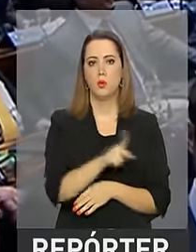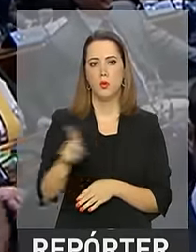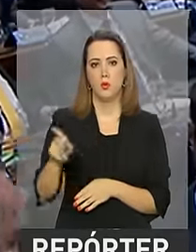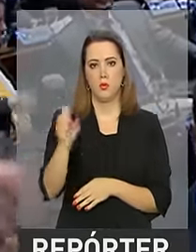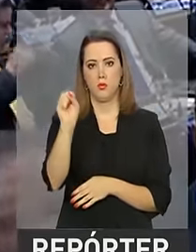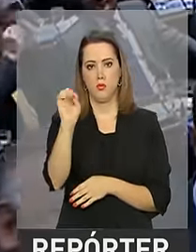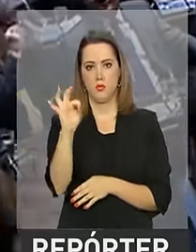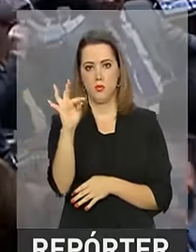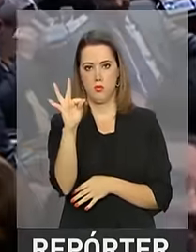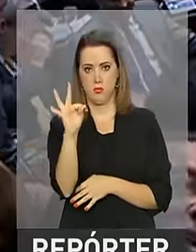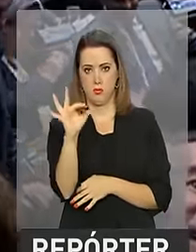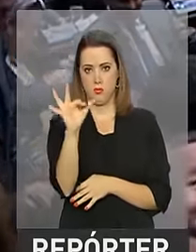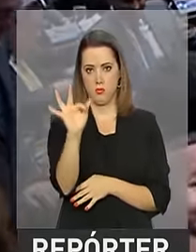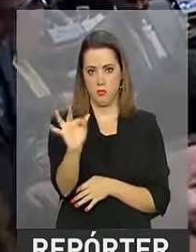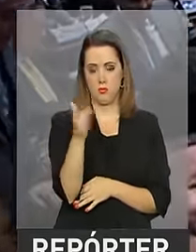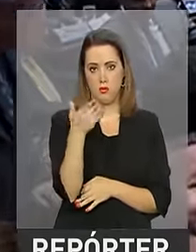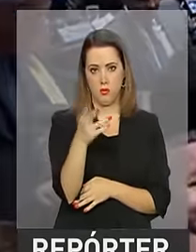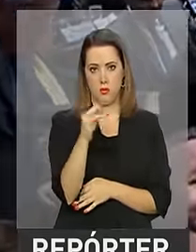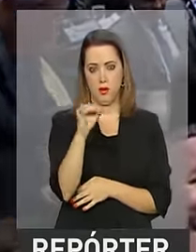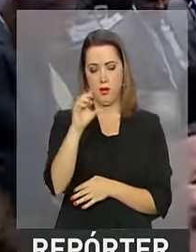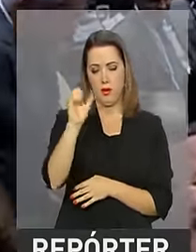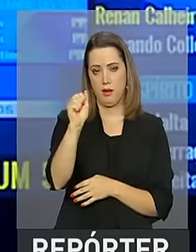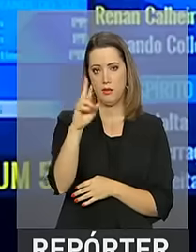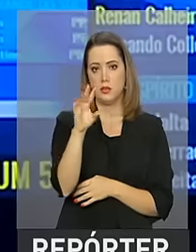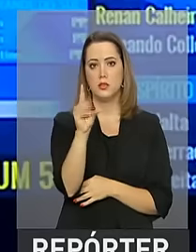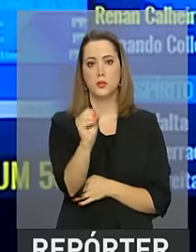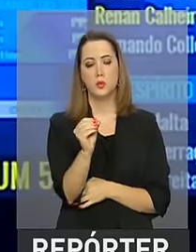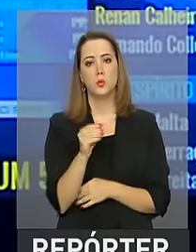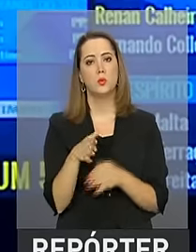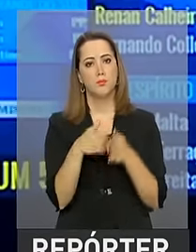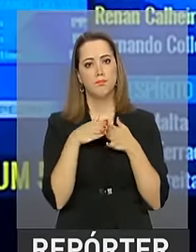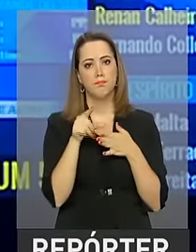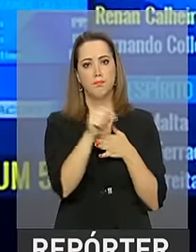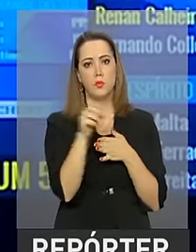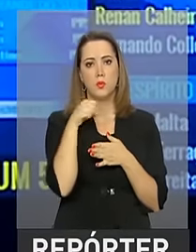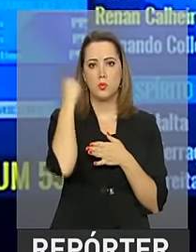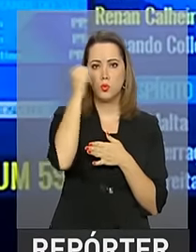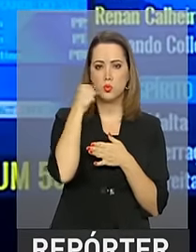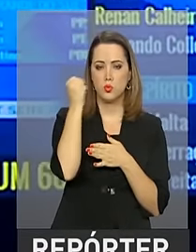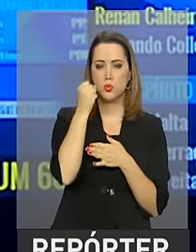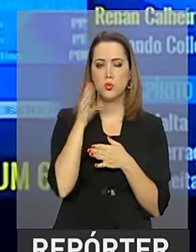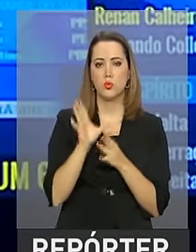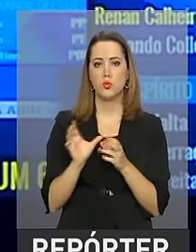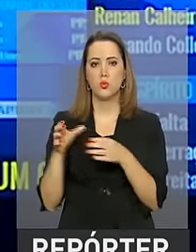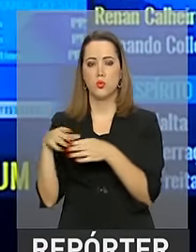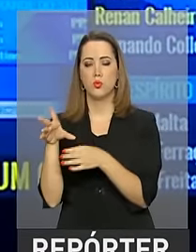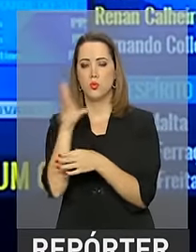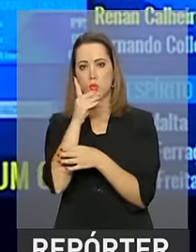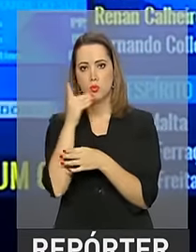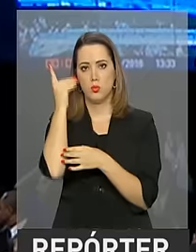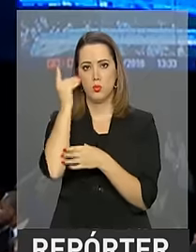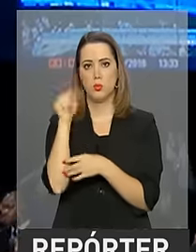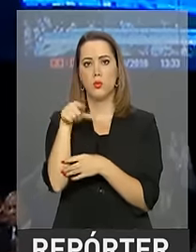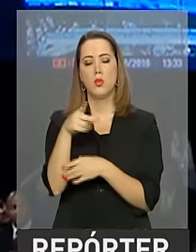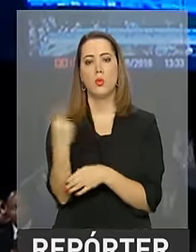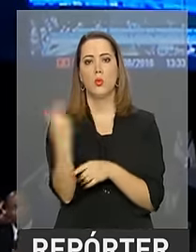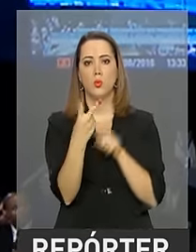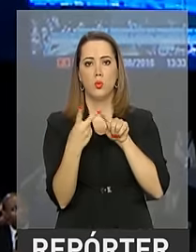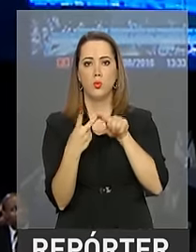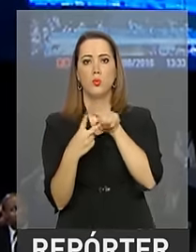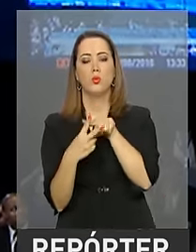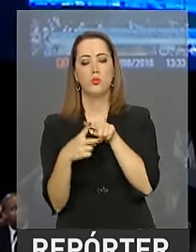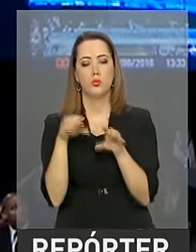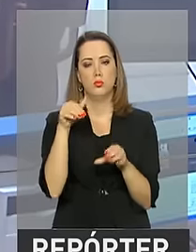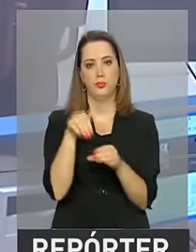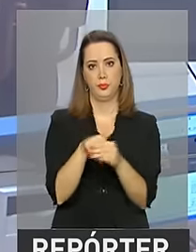Supremo Tribunal Federal Ricardo lev atendeu o pedido de senadores Aliados a Dilma e decidiu realizar duas votações